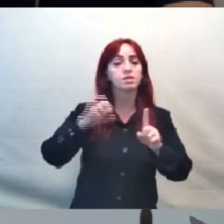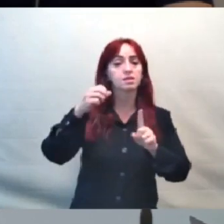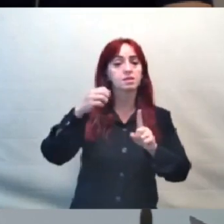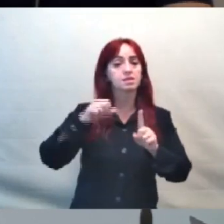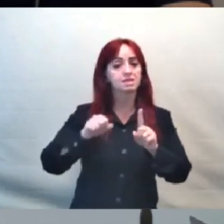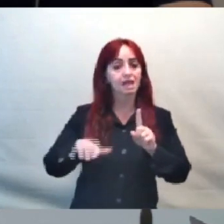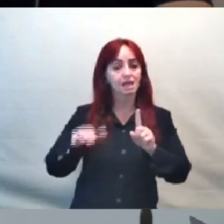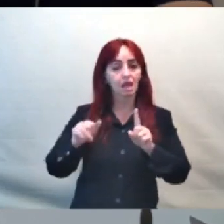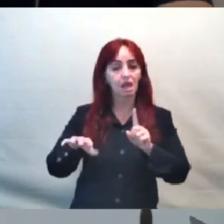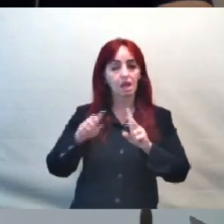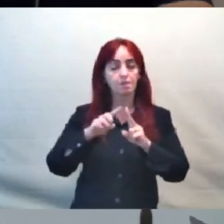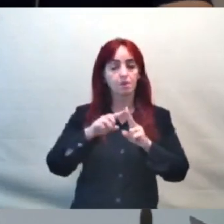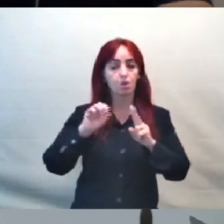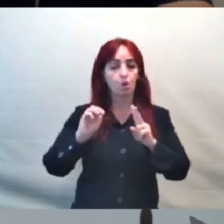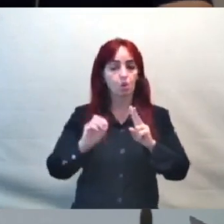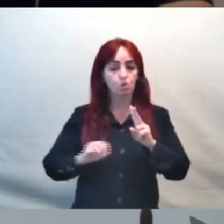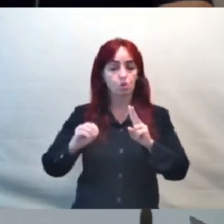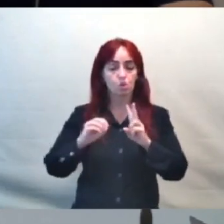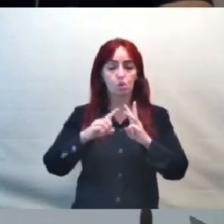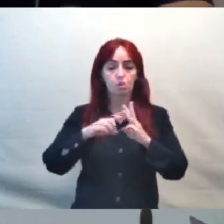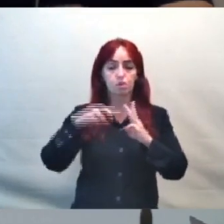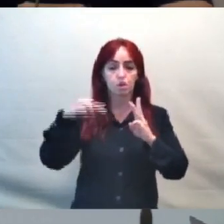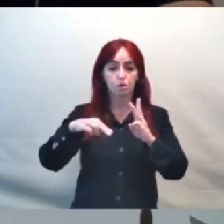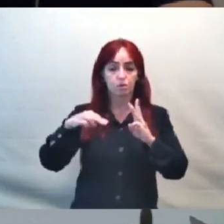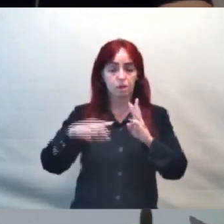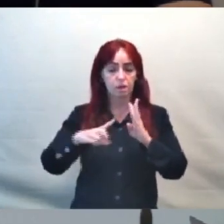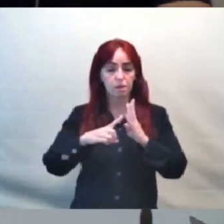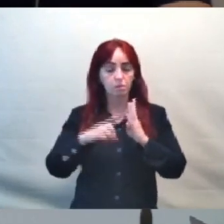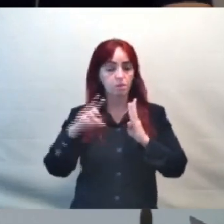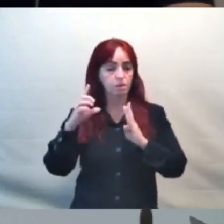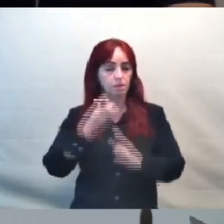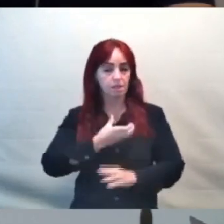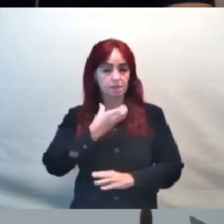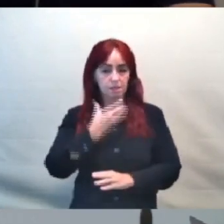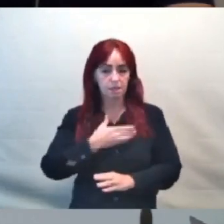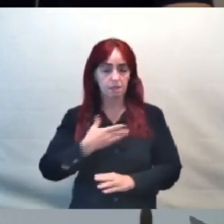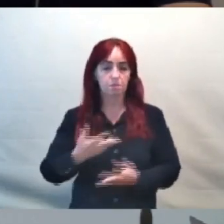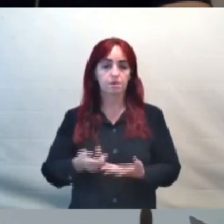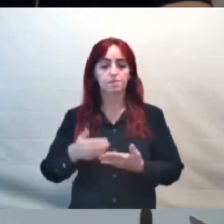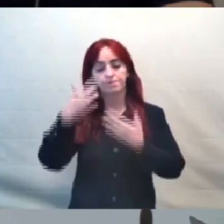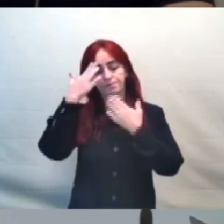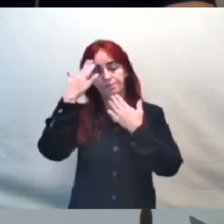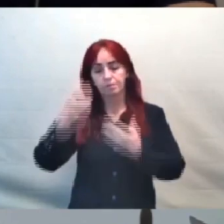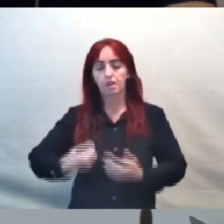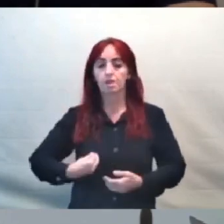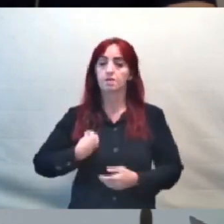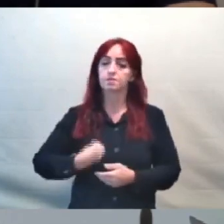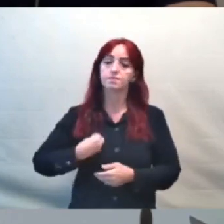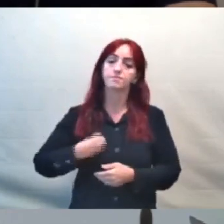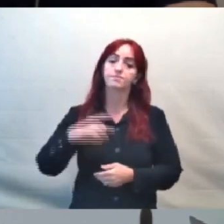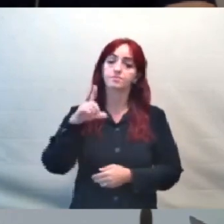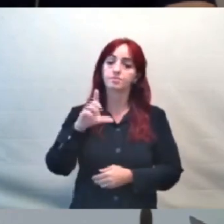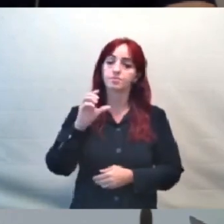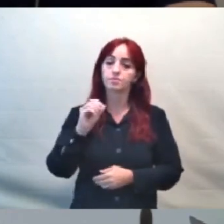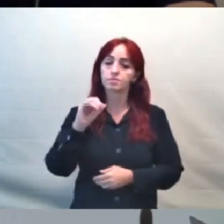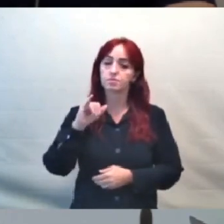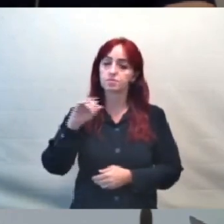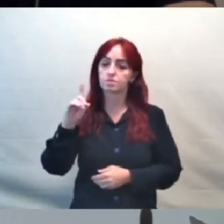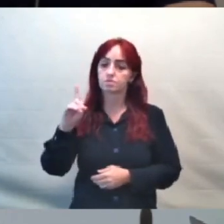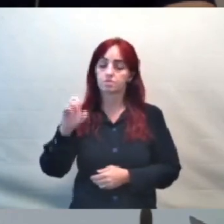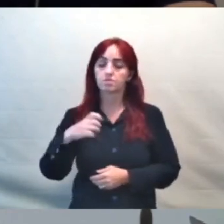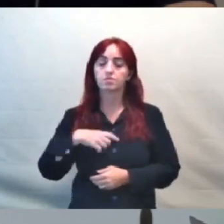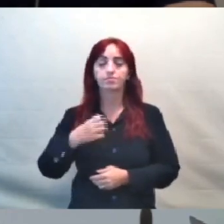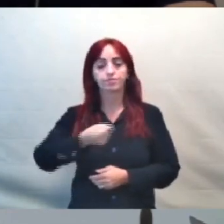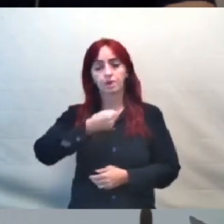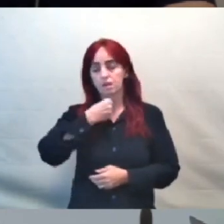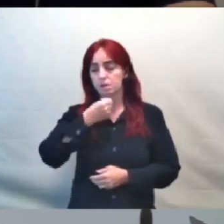vereadora Loide Gonçalves, que hoje deu uma entrevista muito boa na Rádio Tempo. Agradeço a nota 10 que a senhora